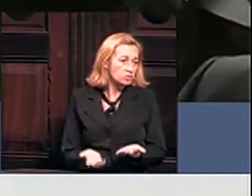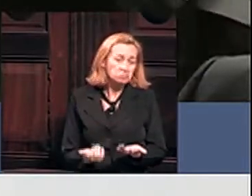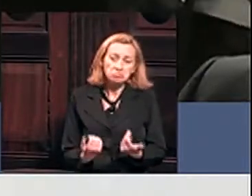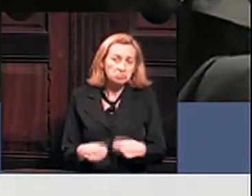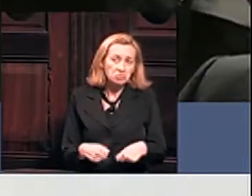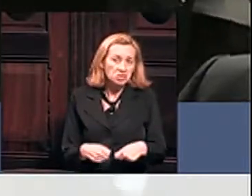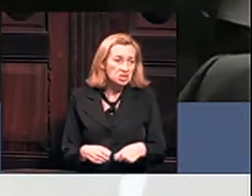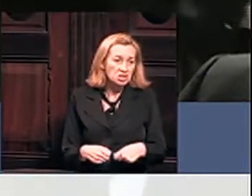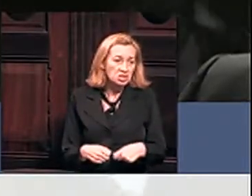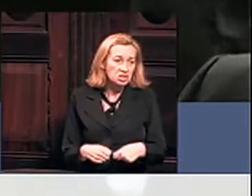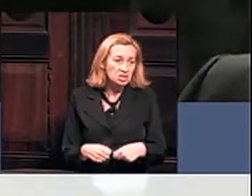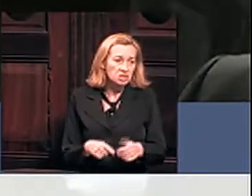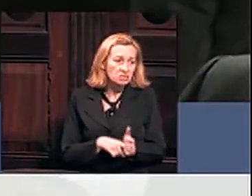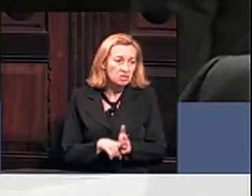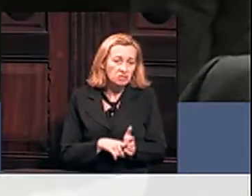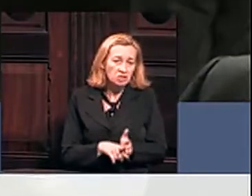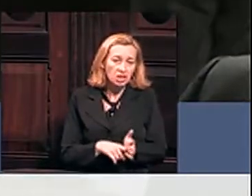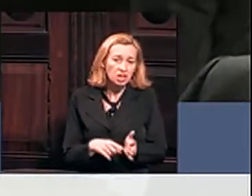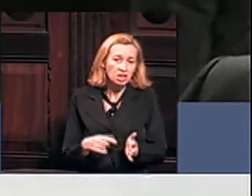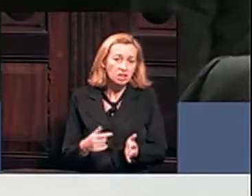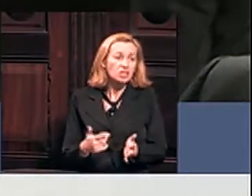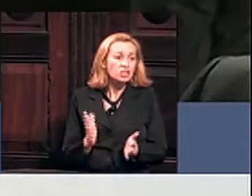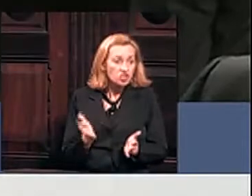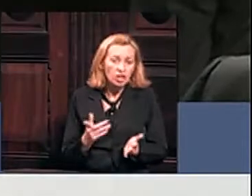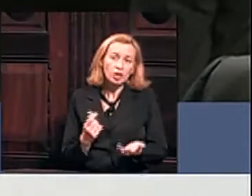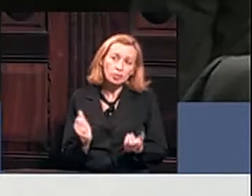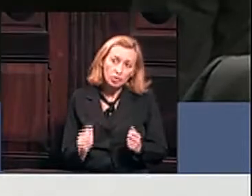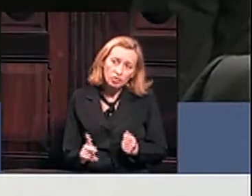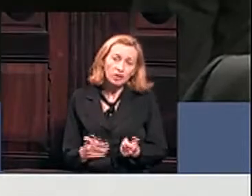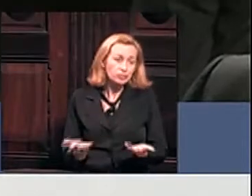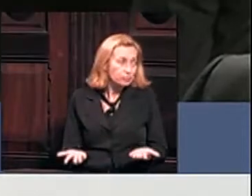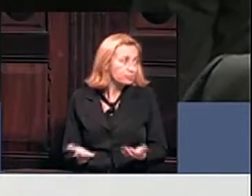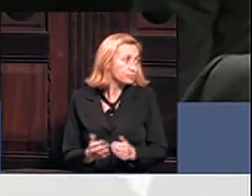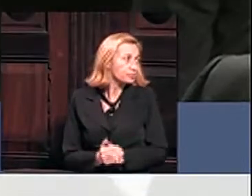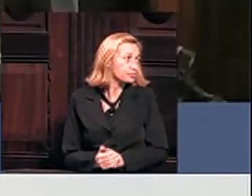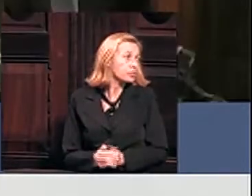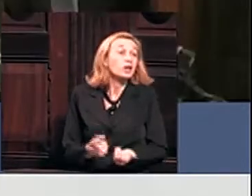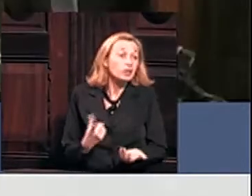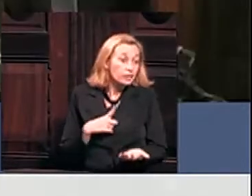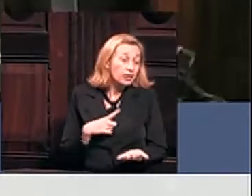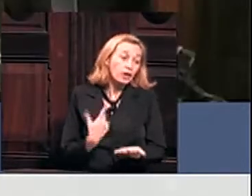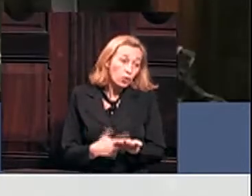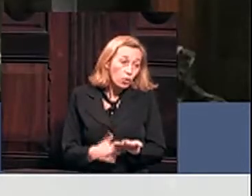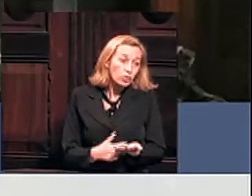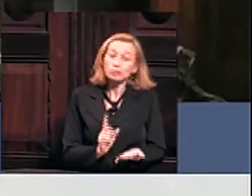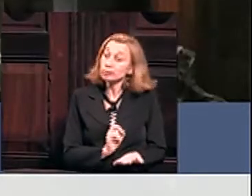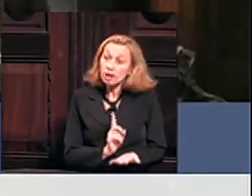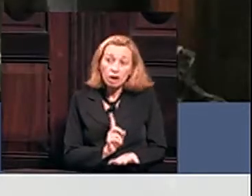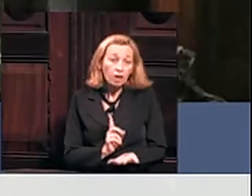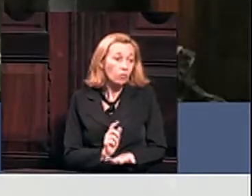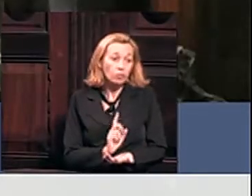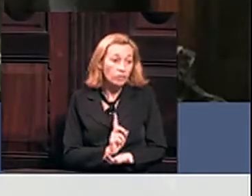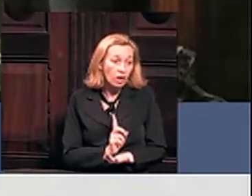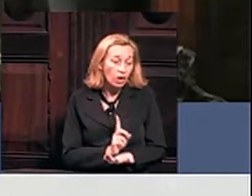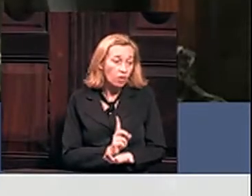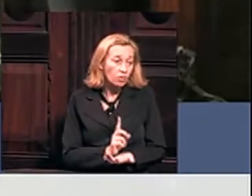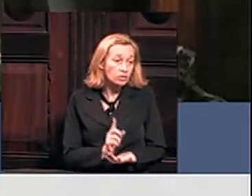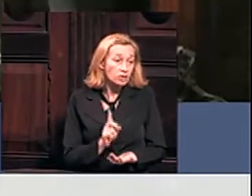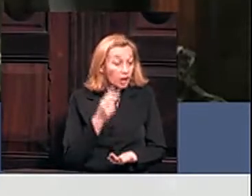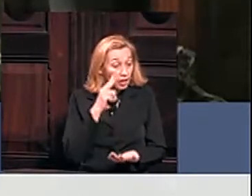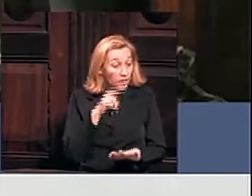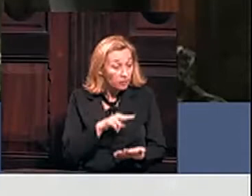precisa pedir verificação se for aprovado, já que tem acordo com a bancada do governo. Ele tem acordo para fazer autorizativo. Não, não é isso, olha ali,